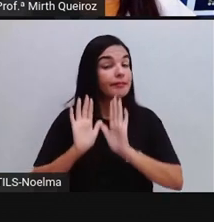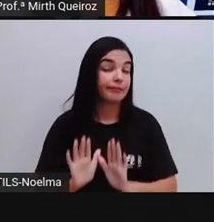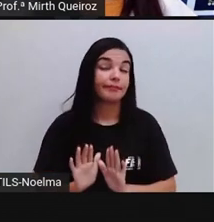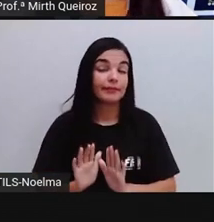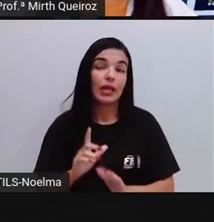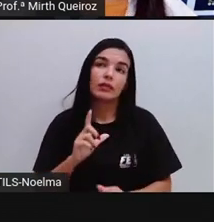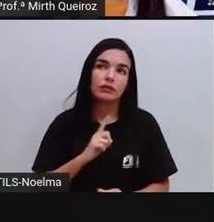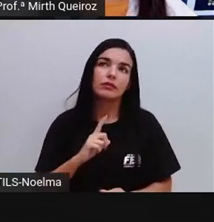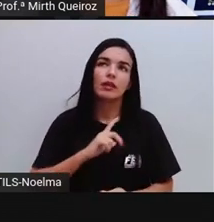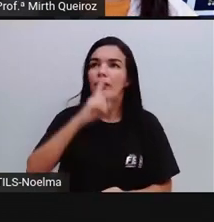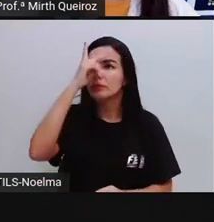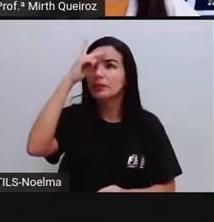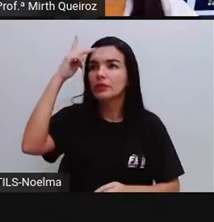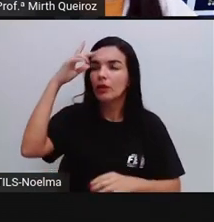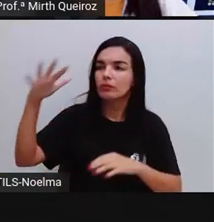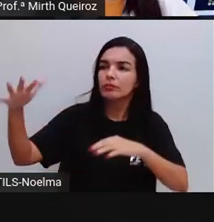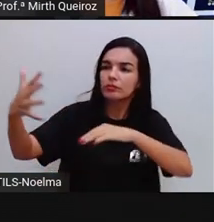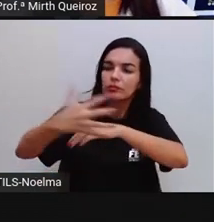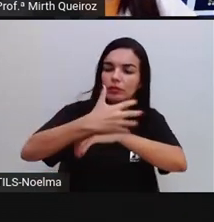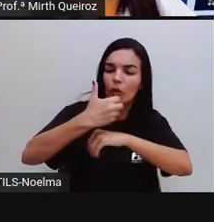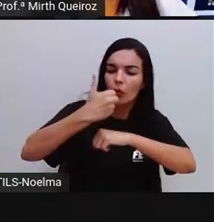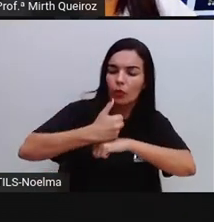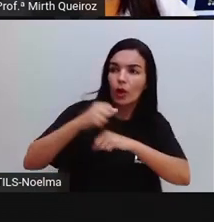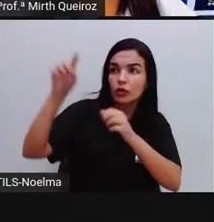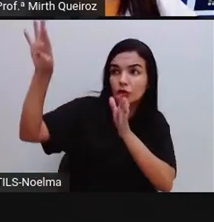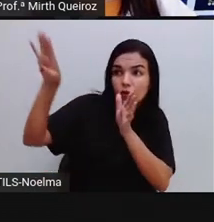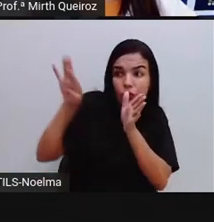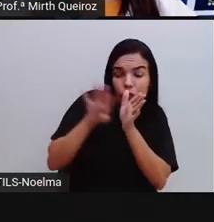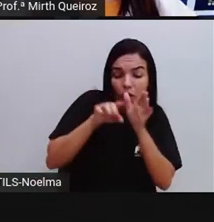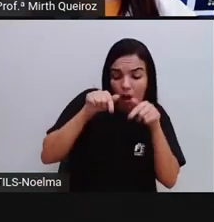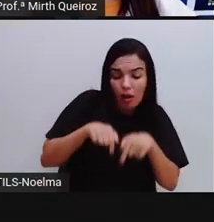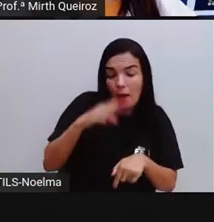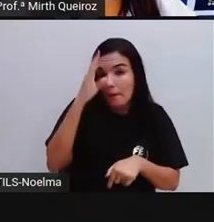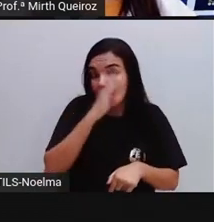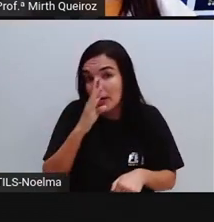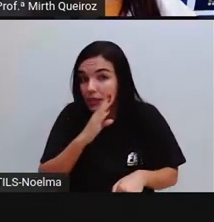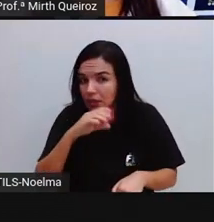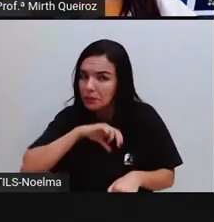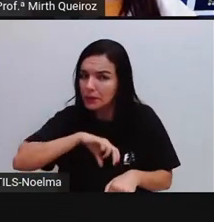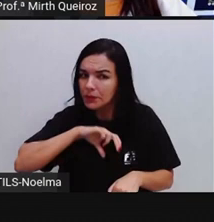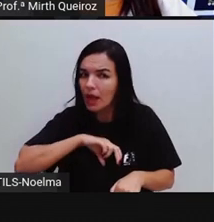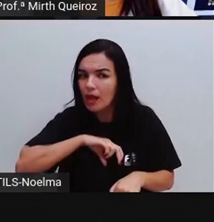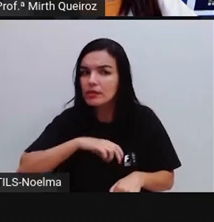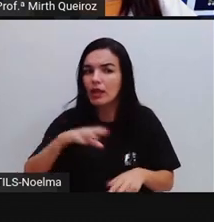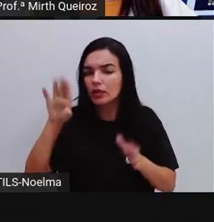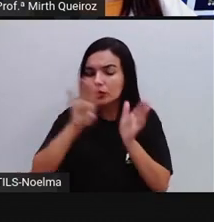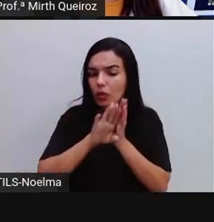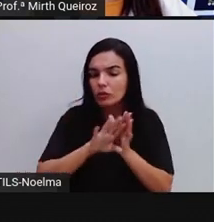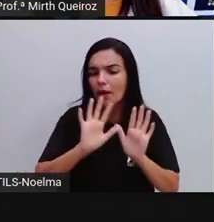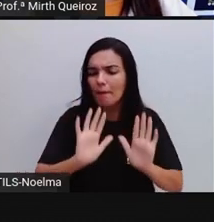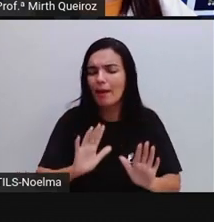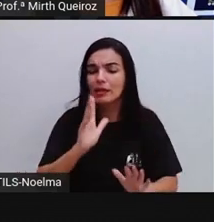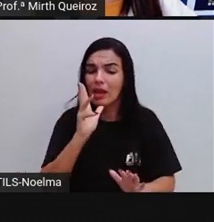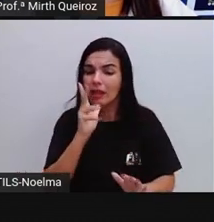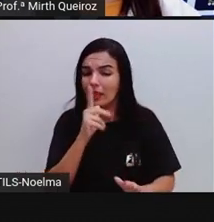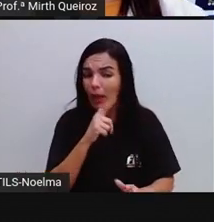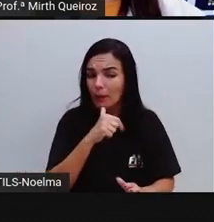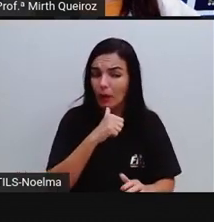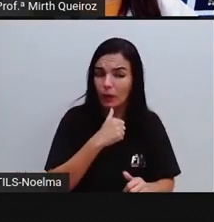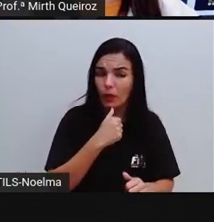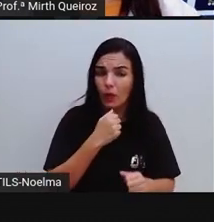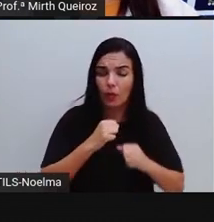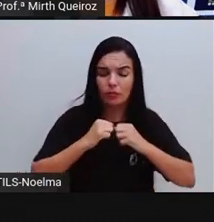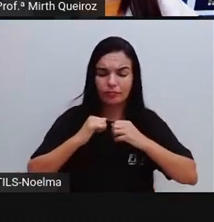foram os colonizadores que trouxeram aqui para o Brasil esse tipo de literatura, demorou-se de emergir, né, de